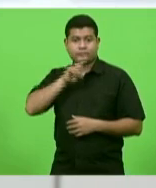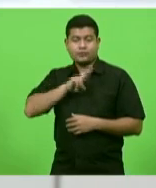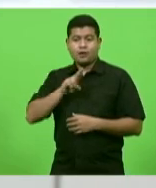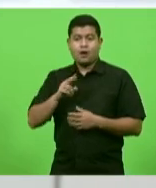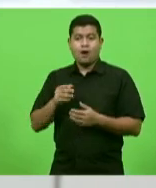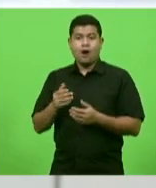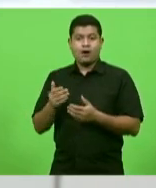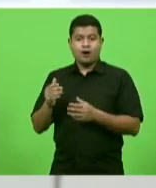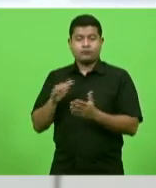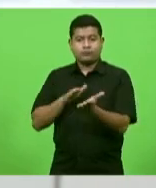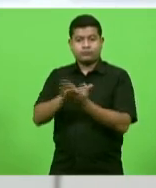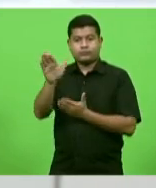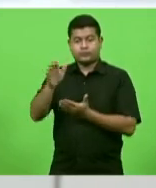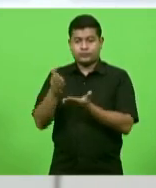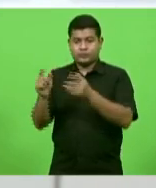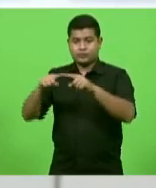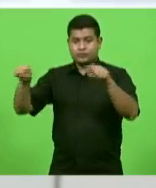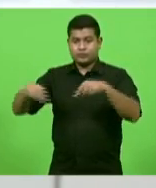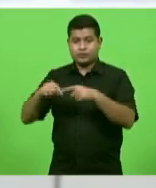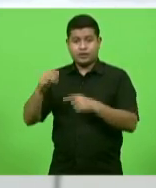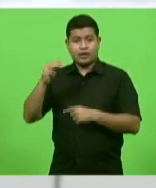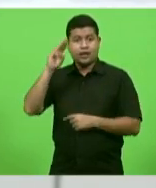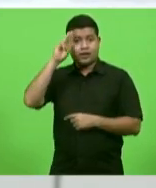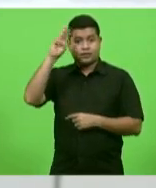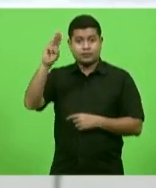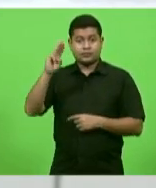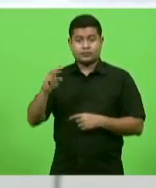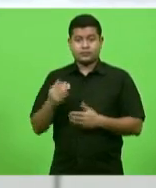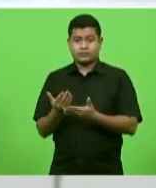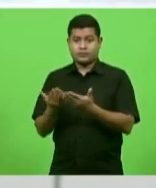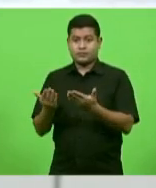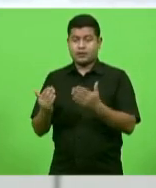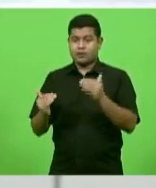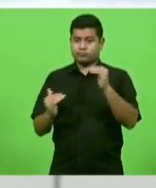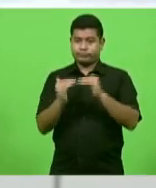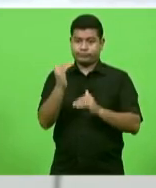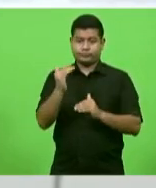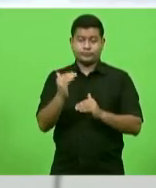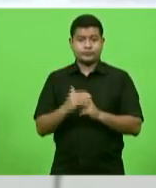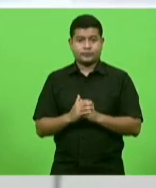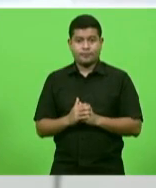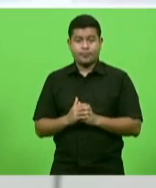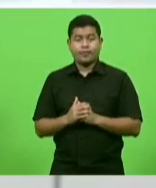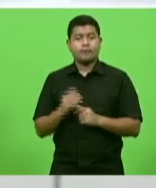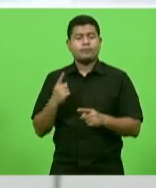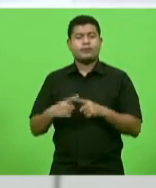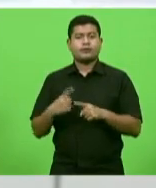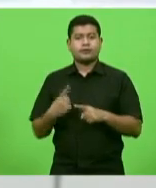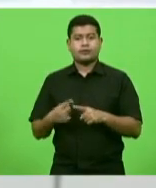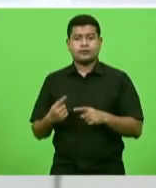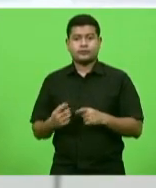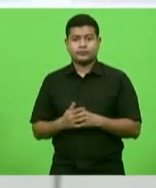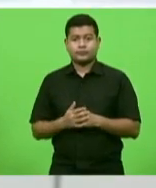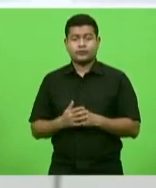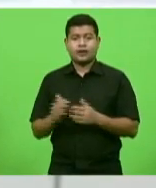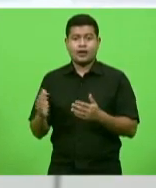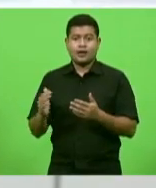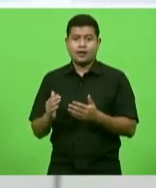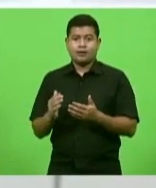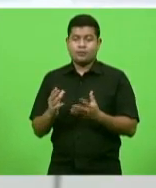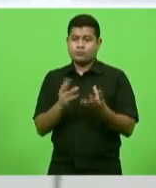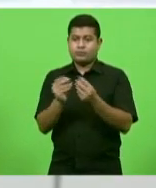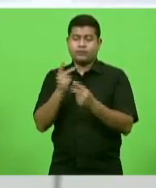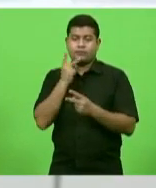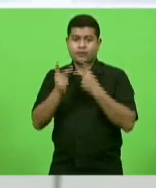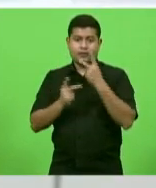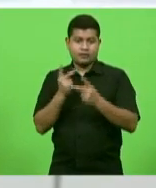do governador concretizando sua ciência com o de acordo isso porque Tais suposições além